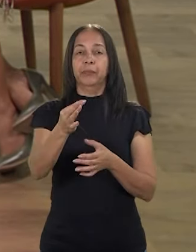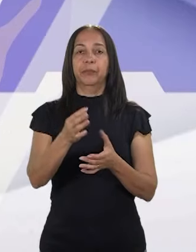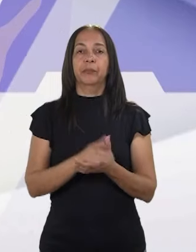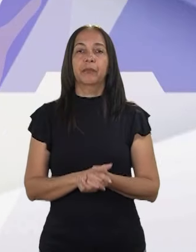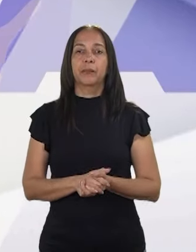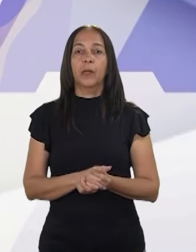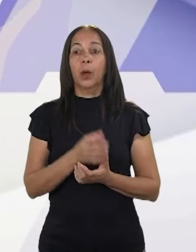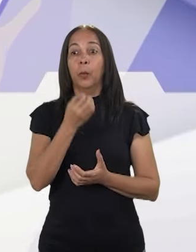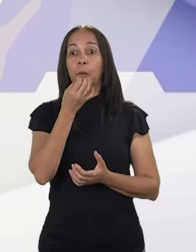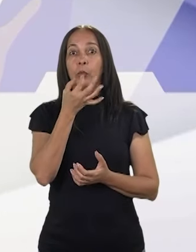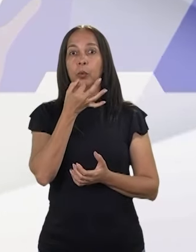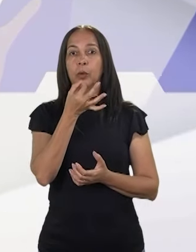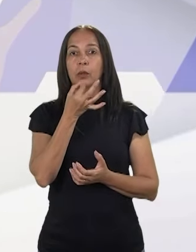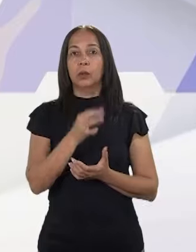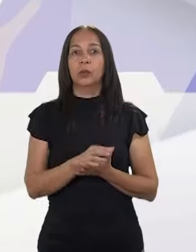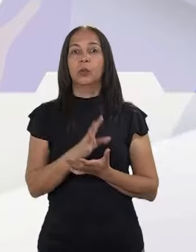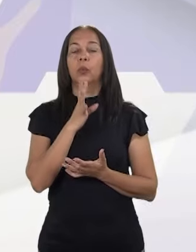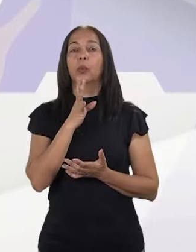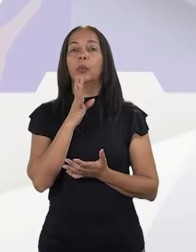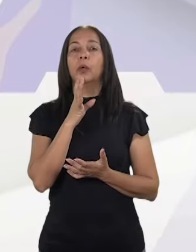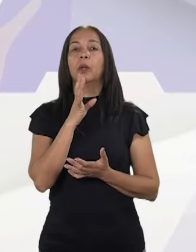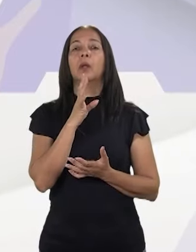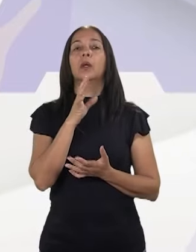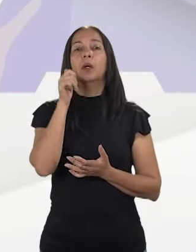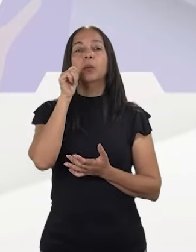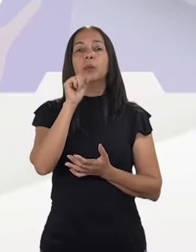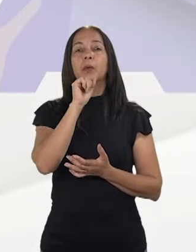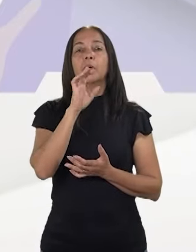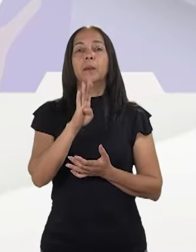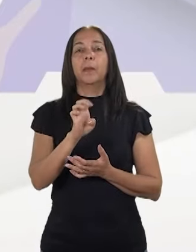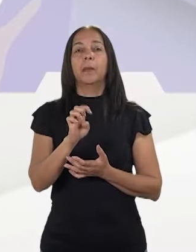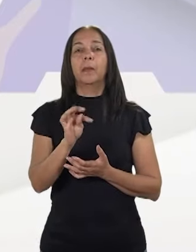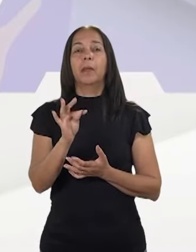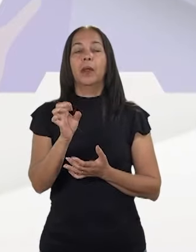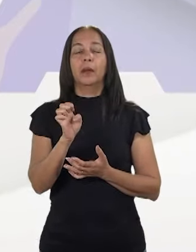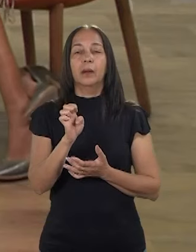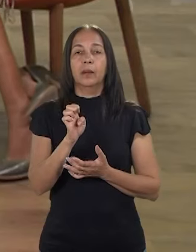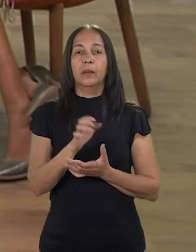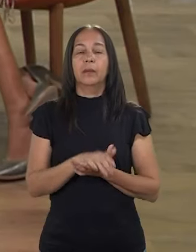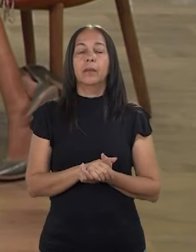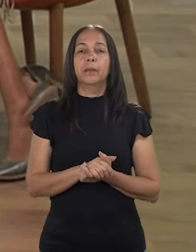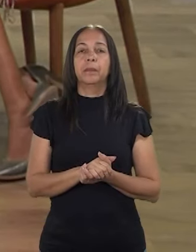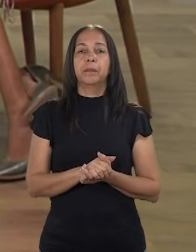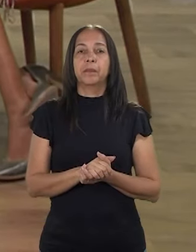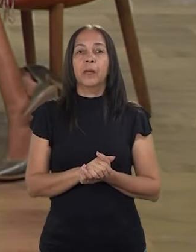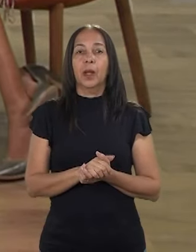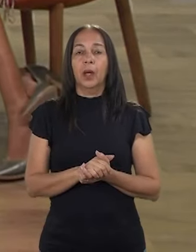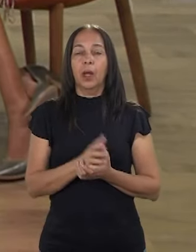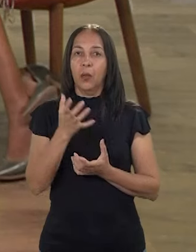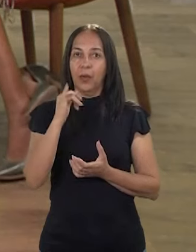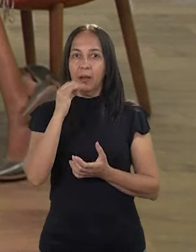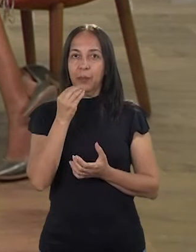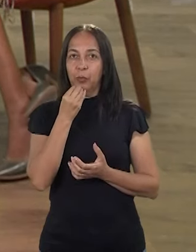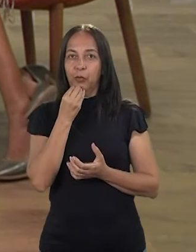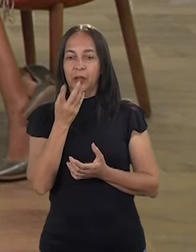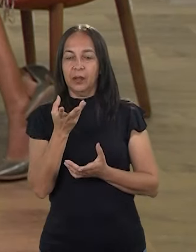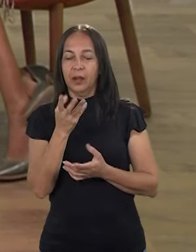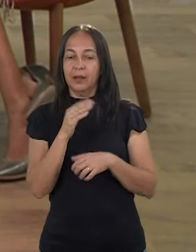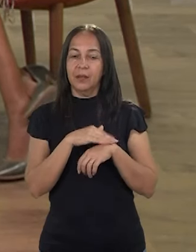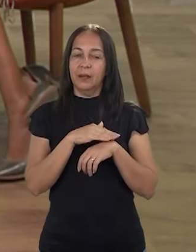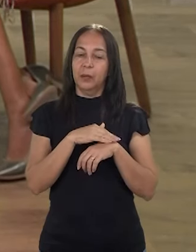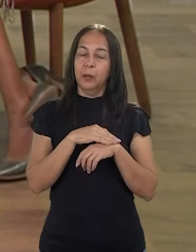tecnologia muito boa Lula Muito boa essa indicação conheço mã Bet de Oxum mas não conhecia al game ainda vou vou procurar saber e eu